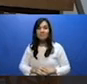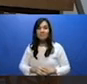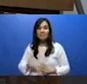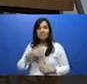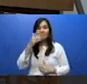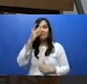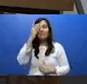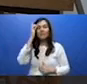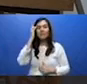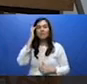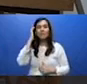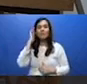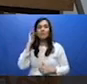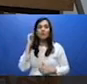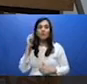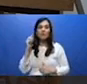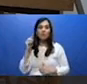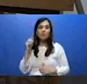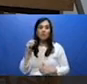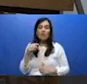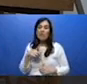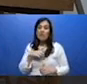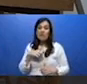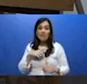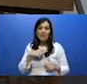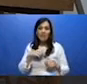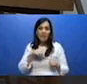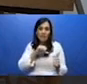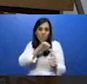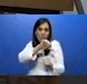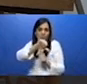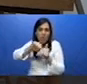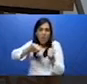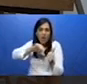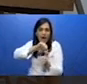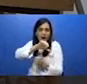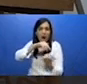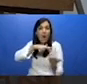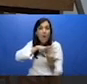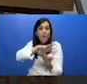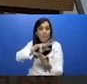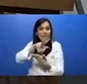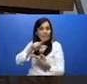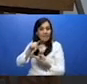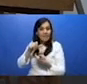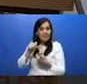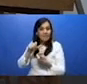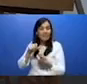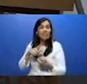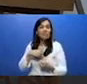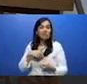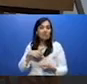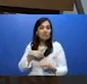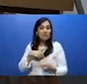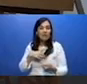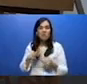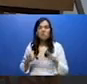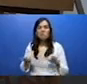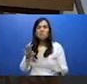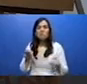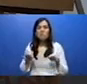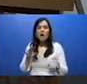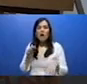Vamos lá. Como nós falamos, ocorreram grandes mudanças no nosso planeta Terra, que existe